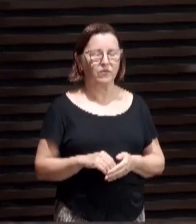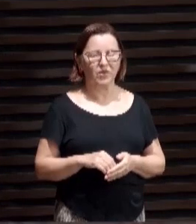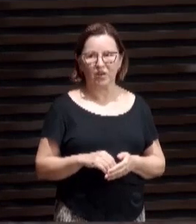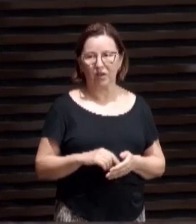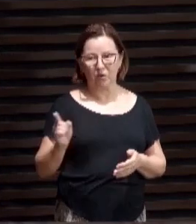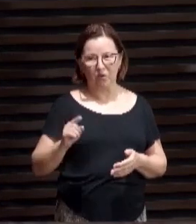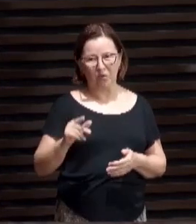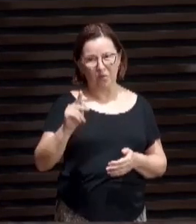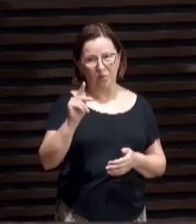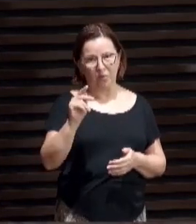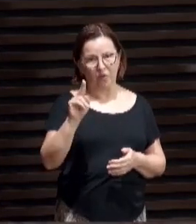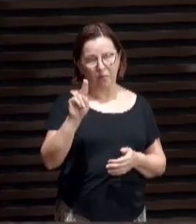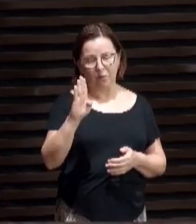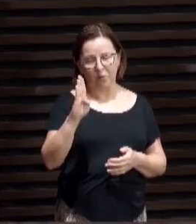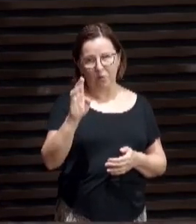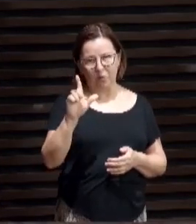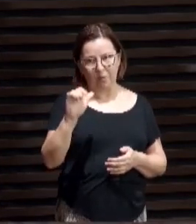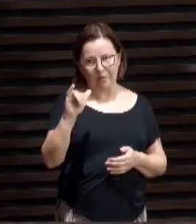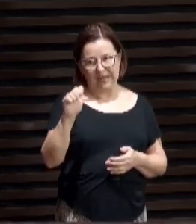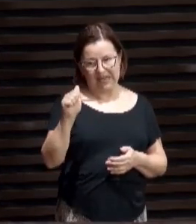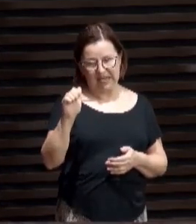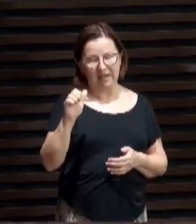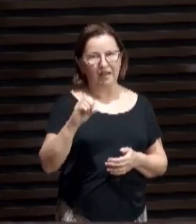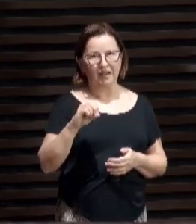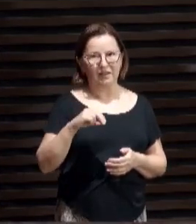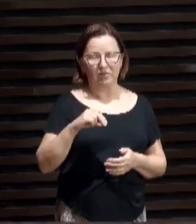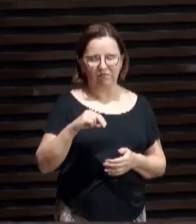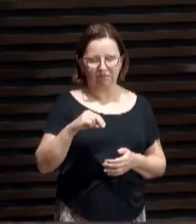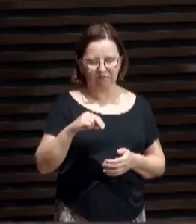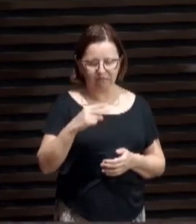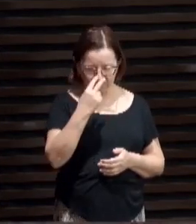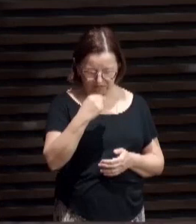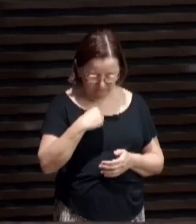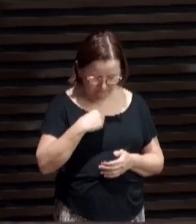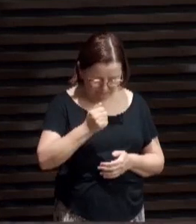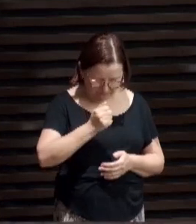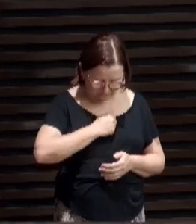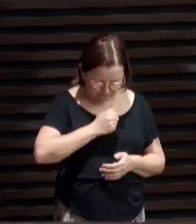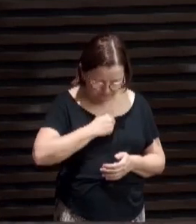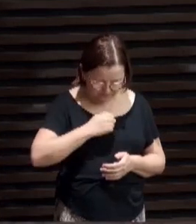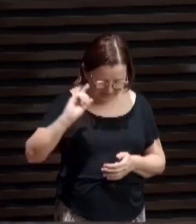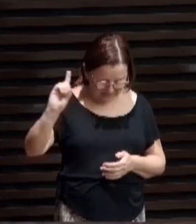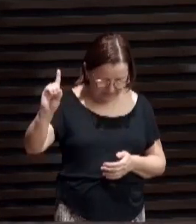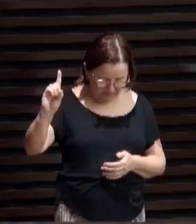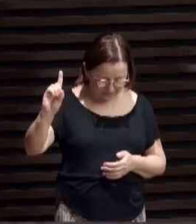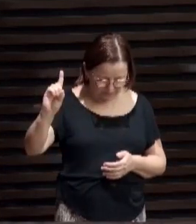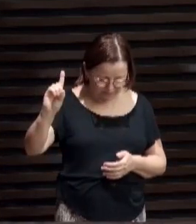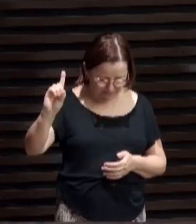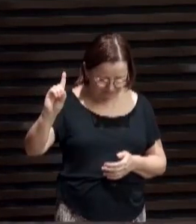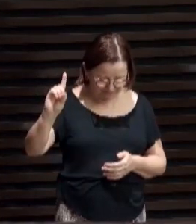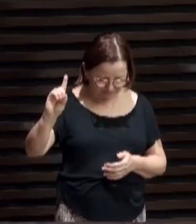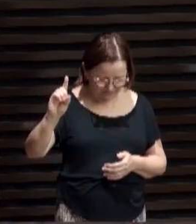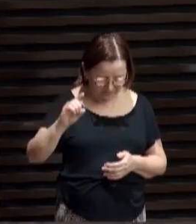não ousava nem ainda levantar os olhos ao céu, mas batia no peito, dizendo, ó Deus, sê propício a